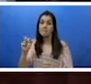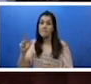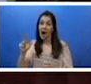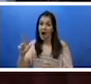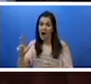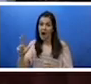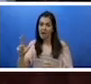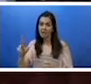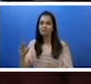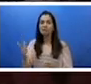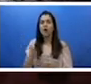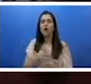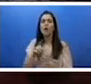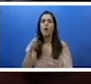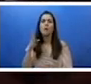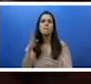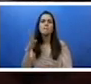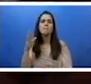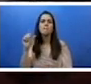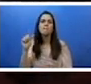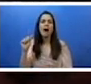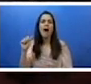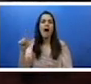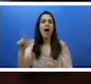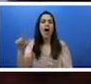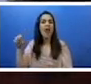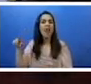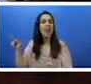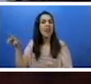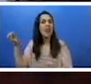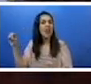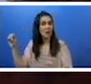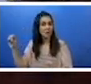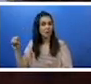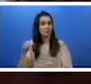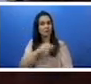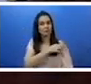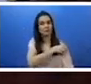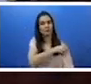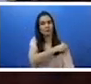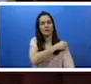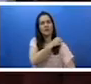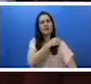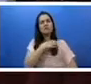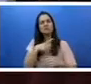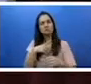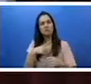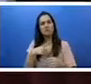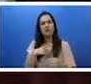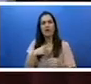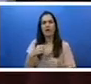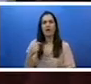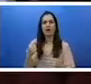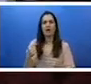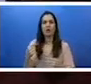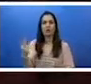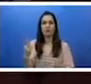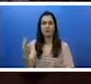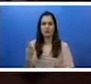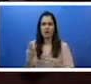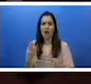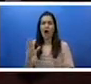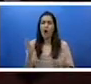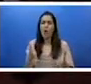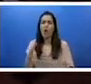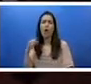E balão precisa só do ba. E fora essas duas, jangada, barco, balão, qual que